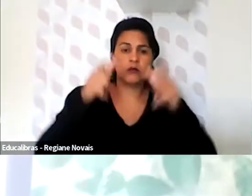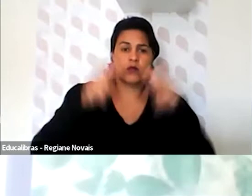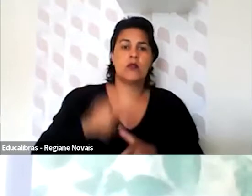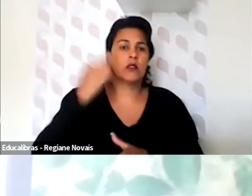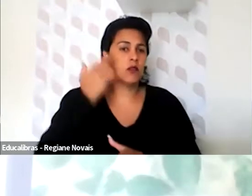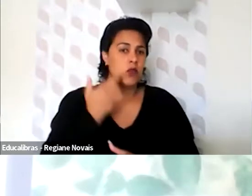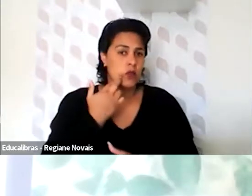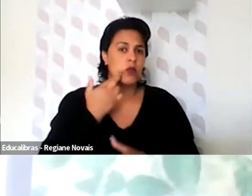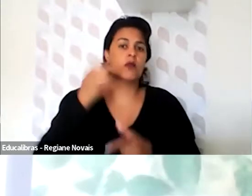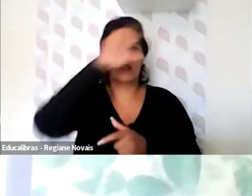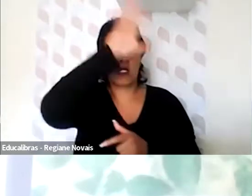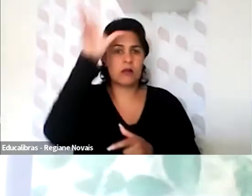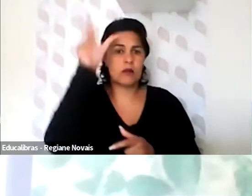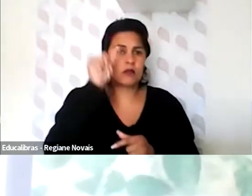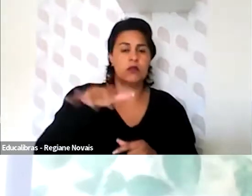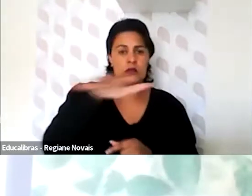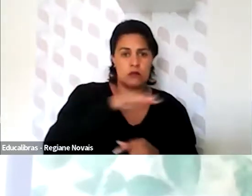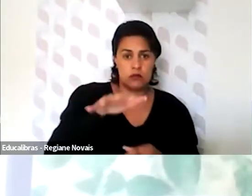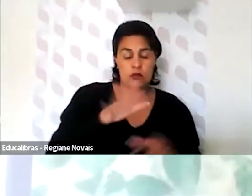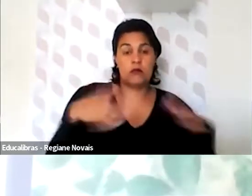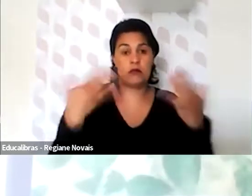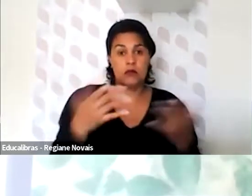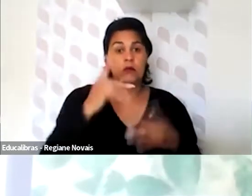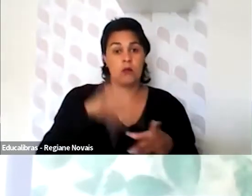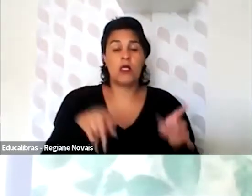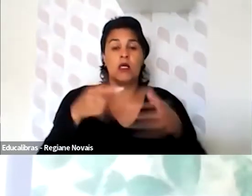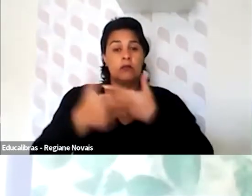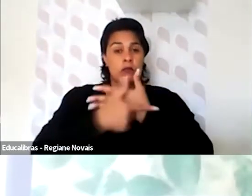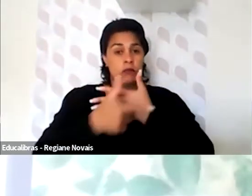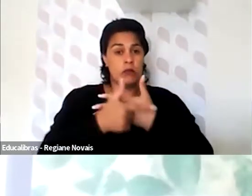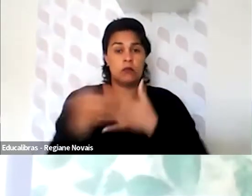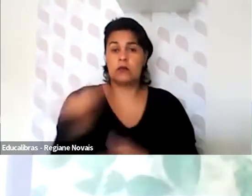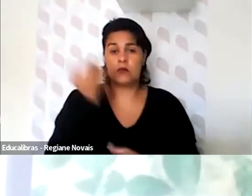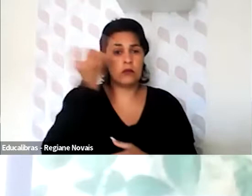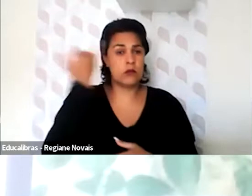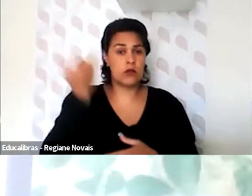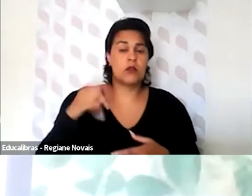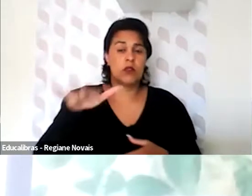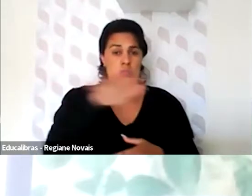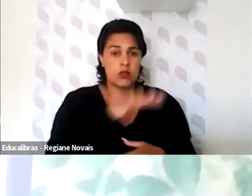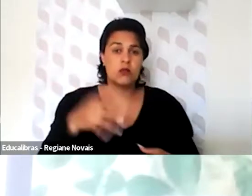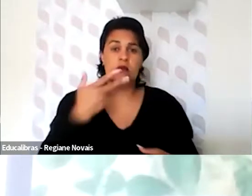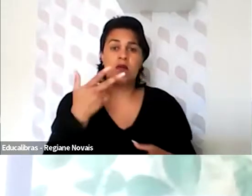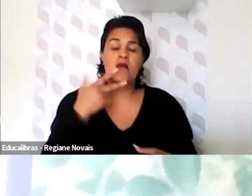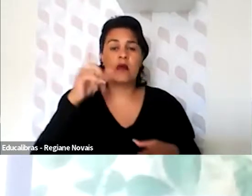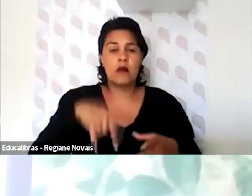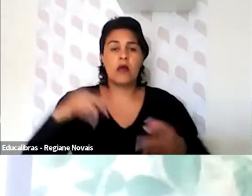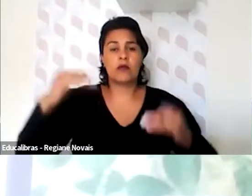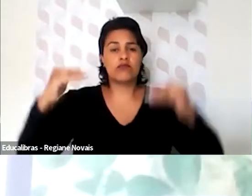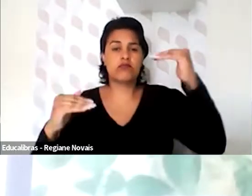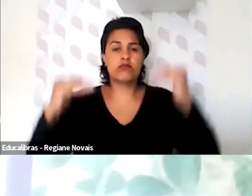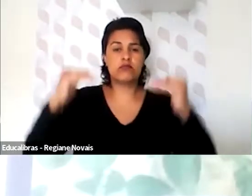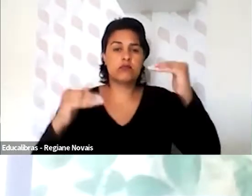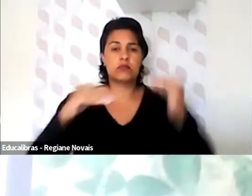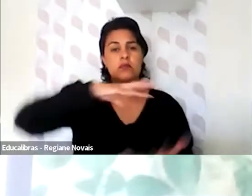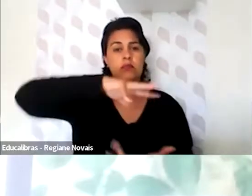Amazônia brasileira, e a Amazônia ela tem um papel essencial quando a gente vai falar do equilíbrio climático do